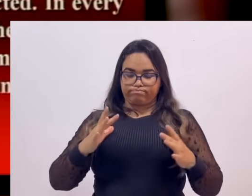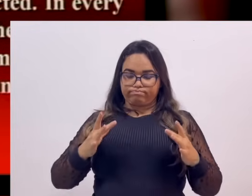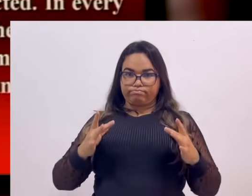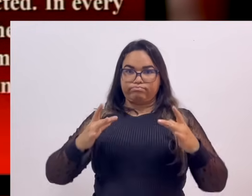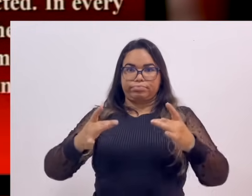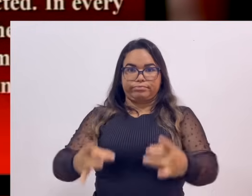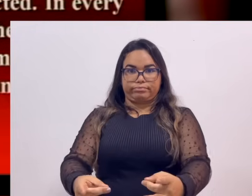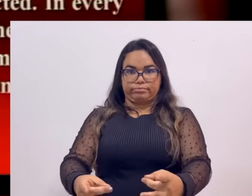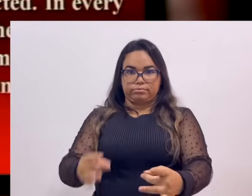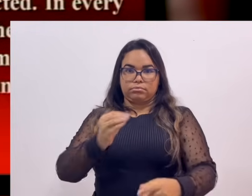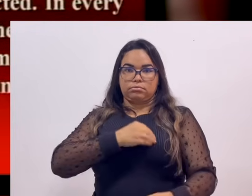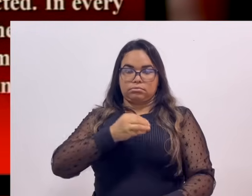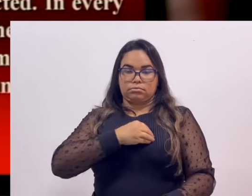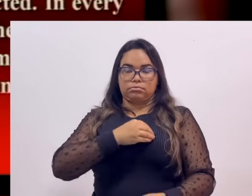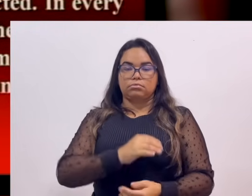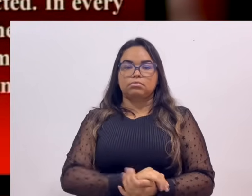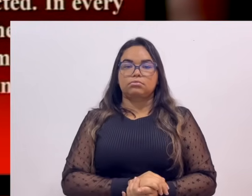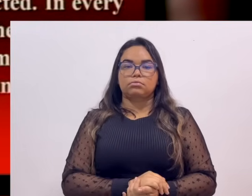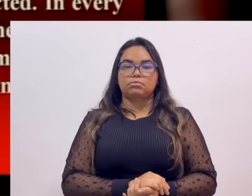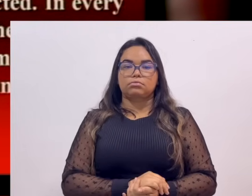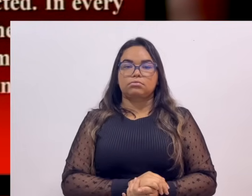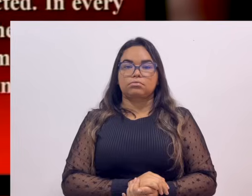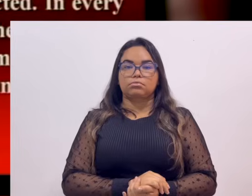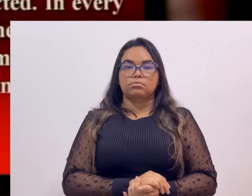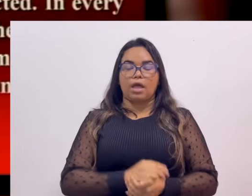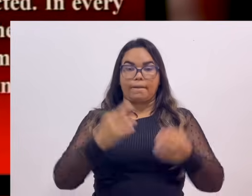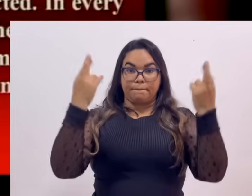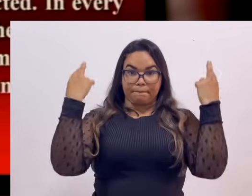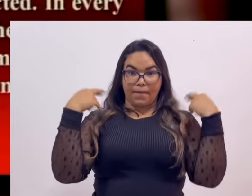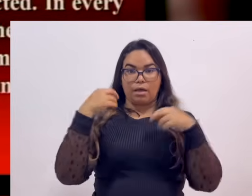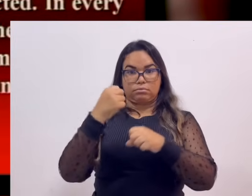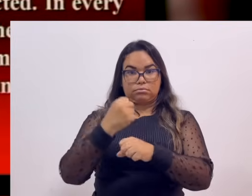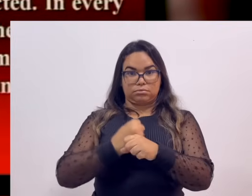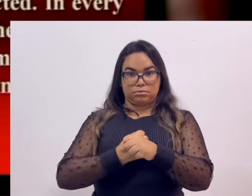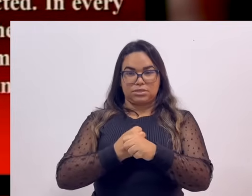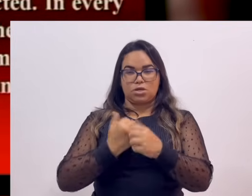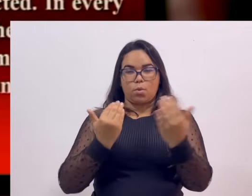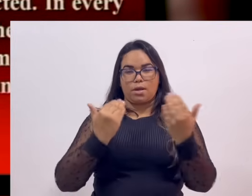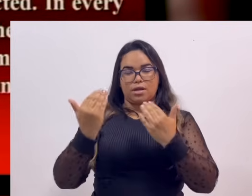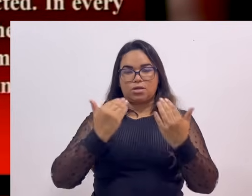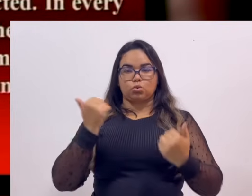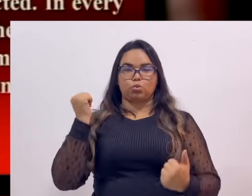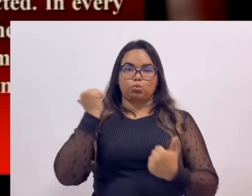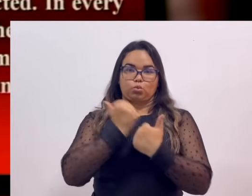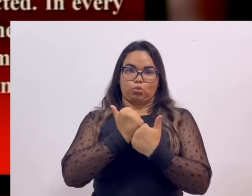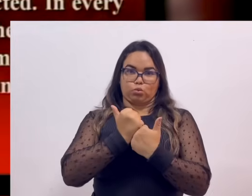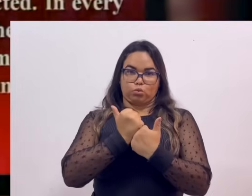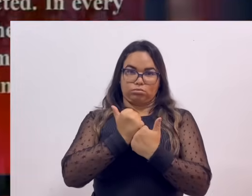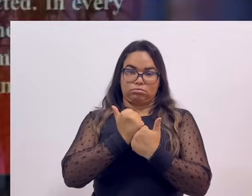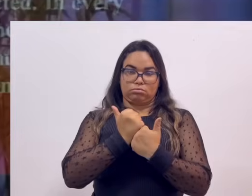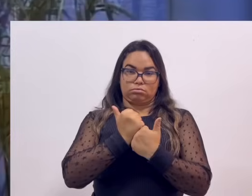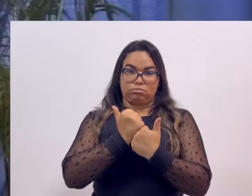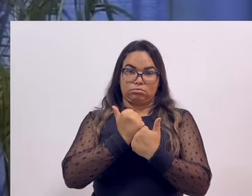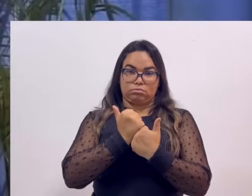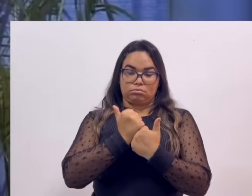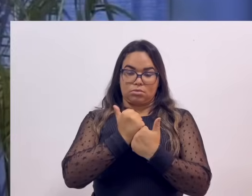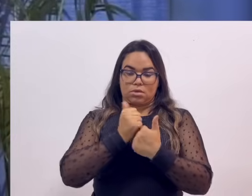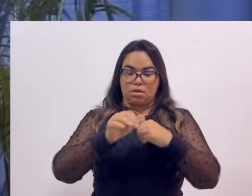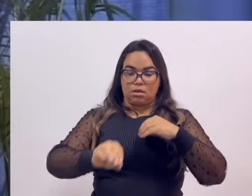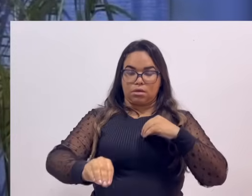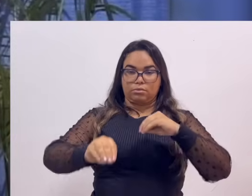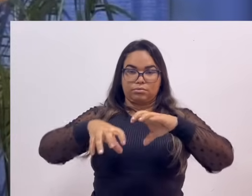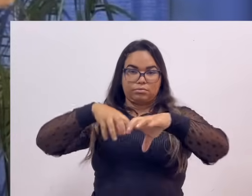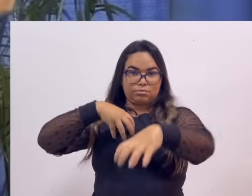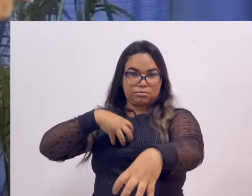transferência dos pecados são realizadas em cada sacrifício há a ideia de substituição a vítima toma o lugar